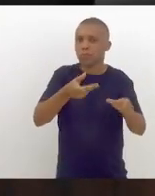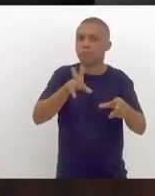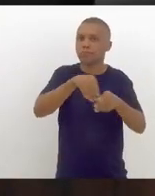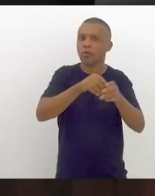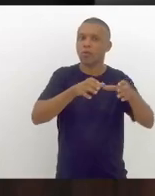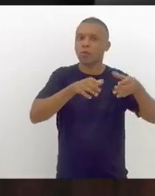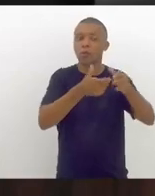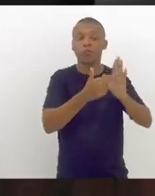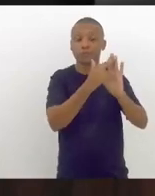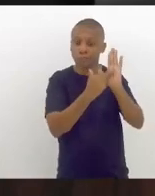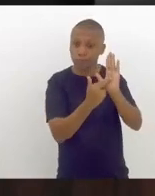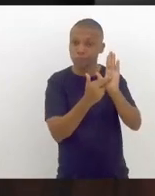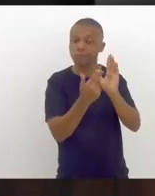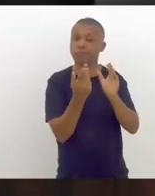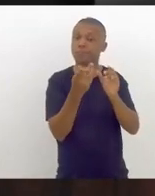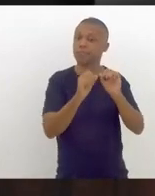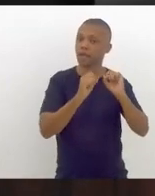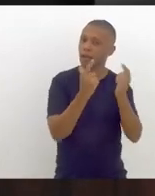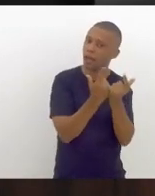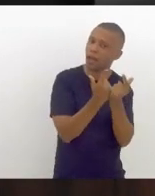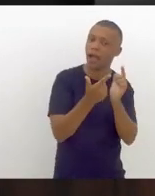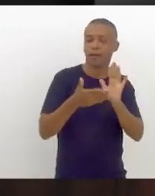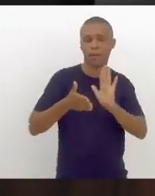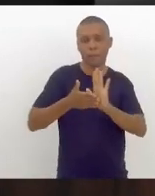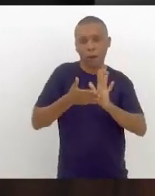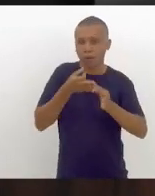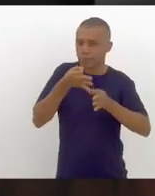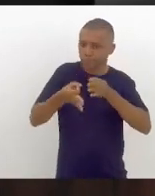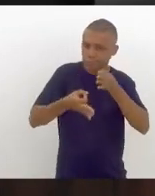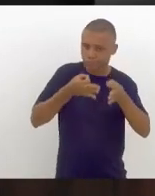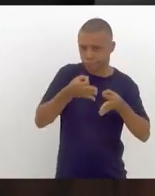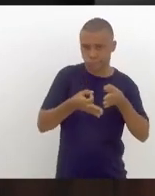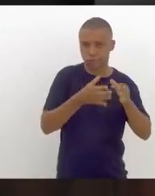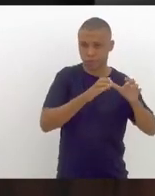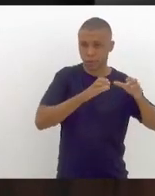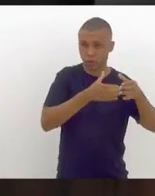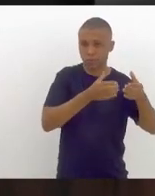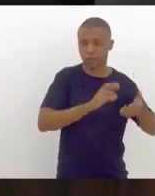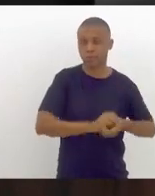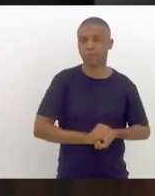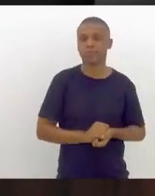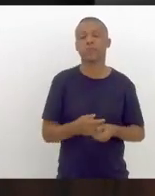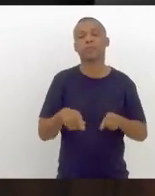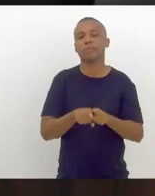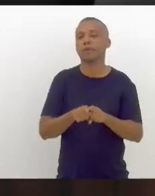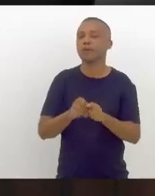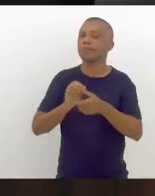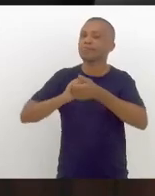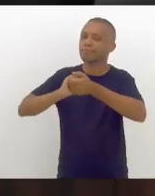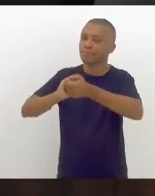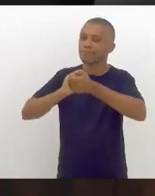de normas internas e proposições externas saudade também